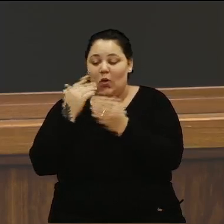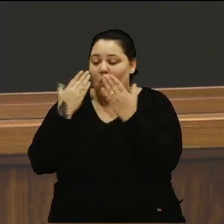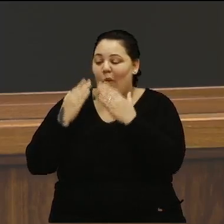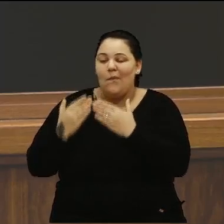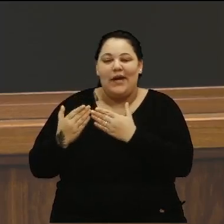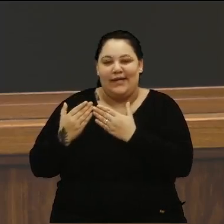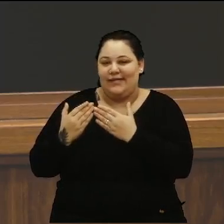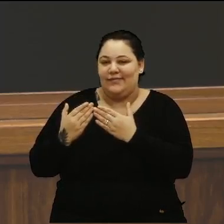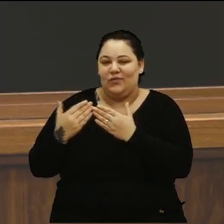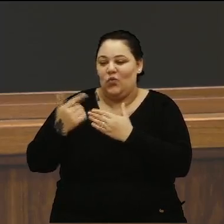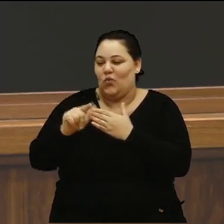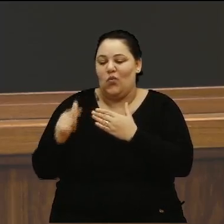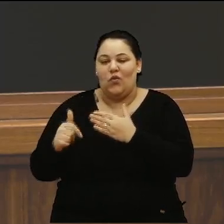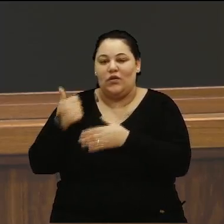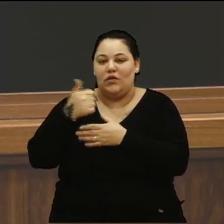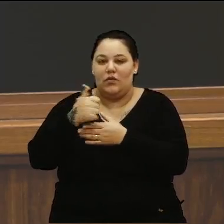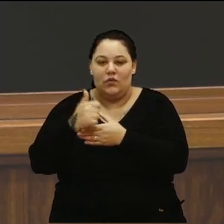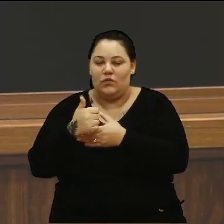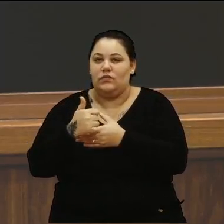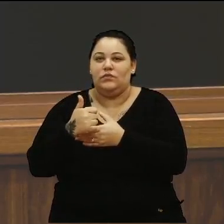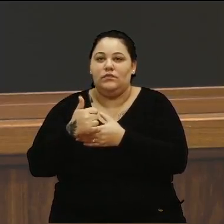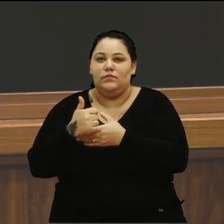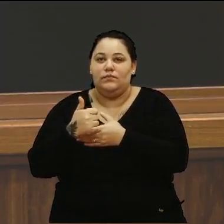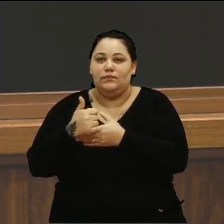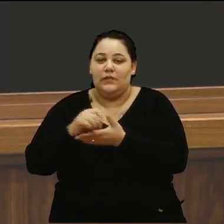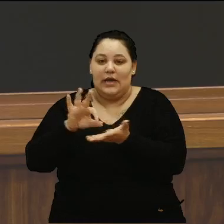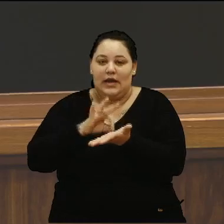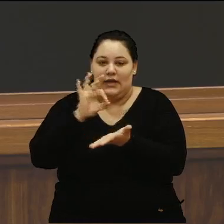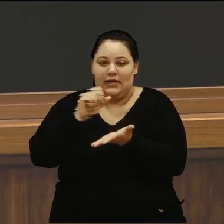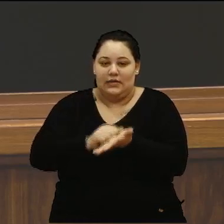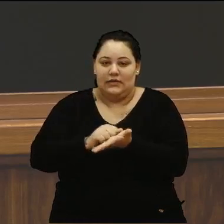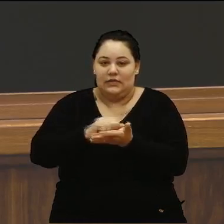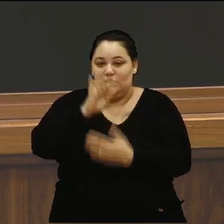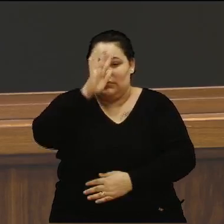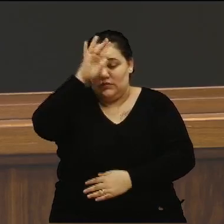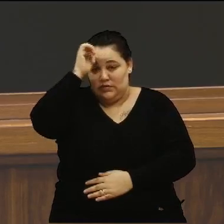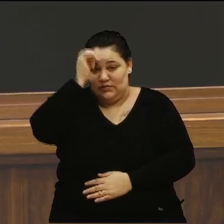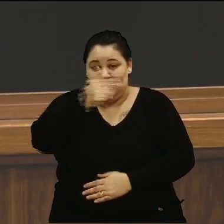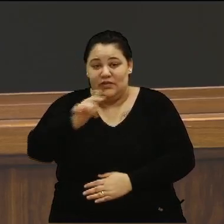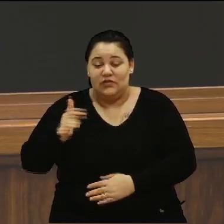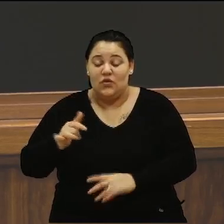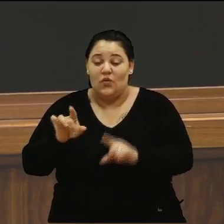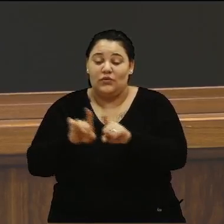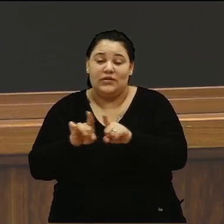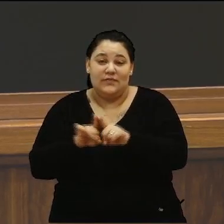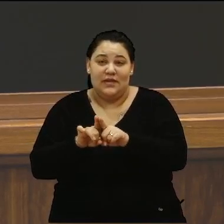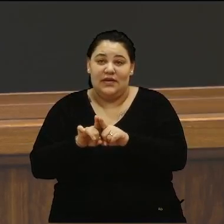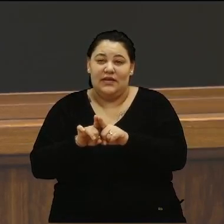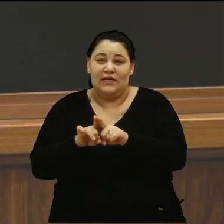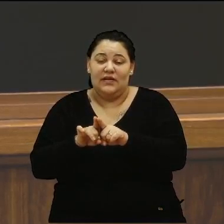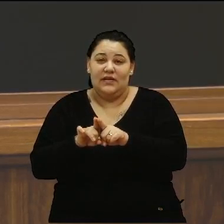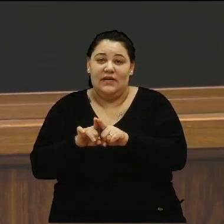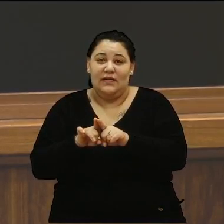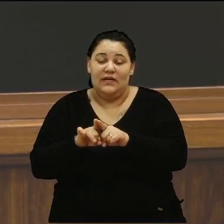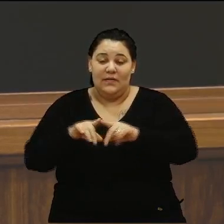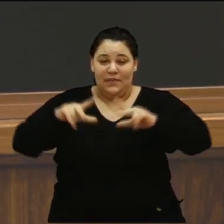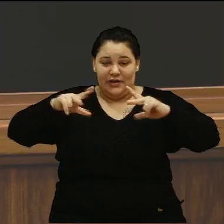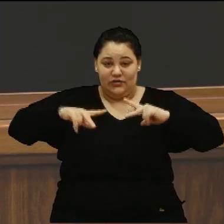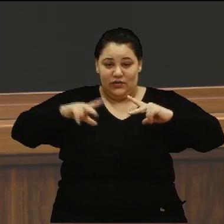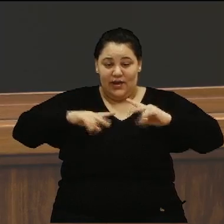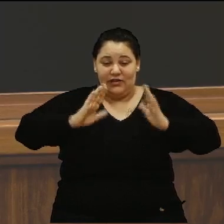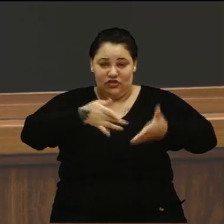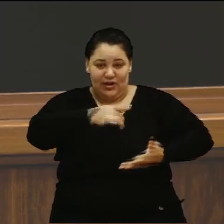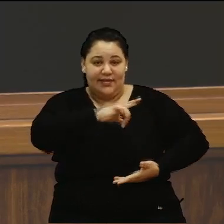outras 11 que são cadastradas no município e mais as outras irregulares, não, individuais que